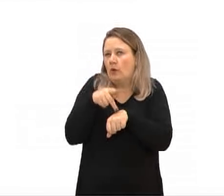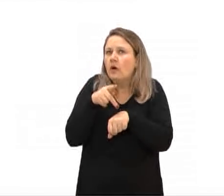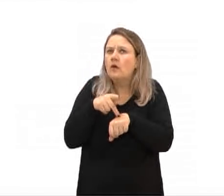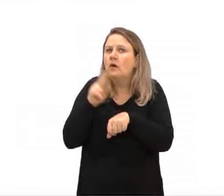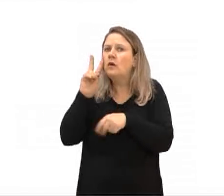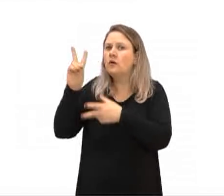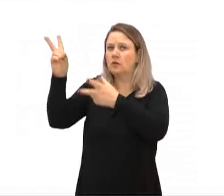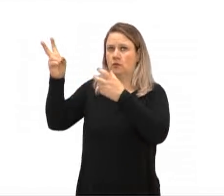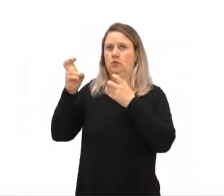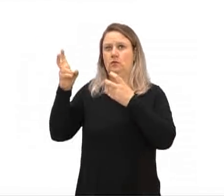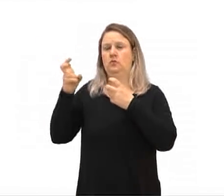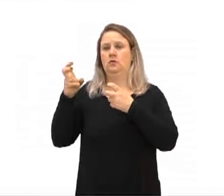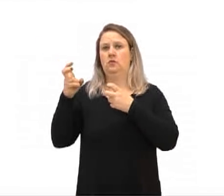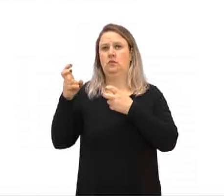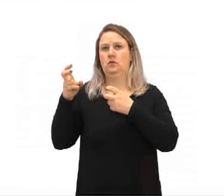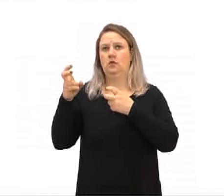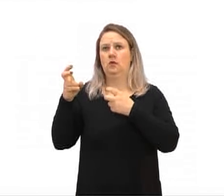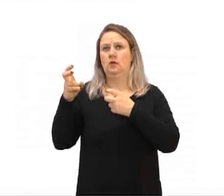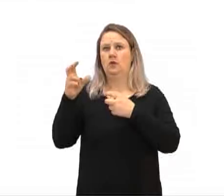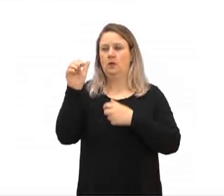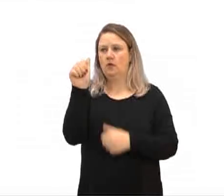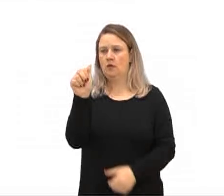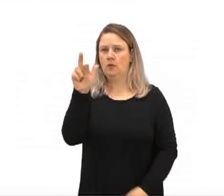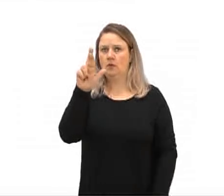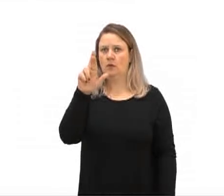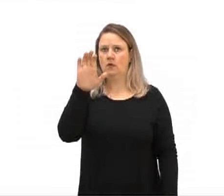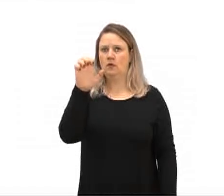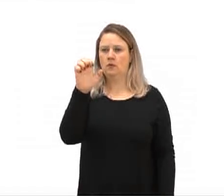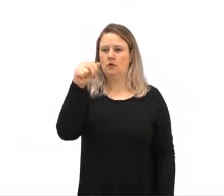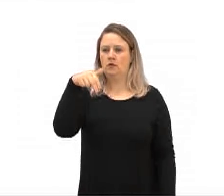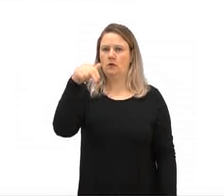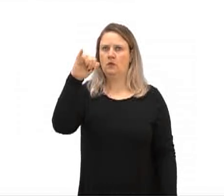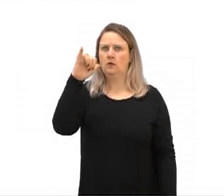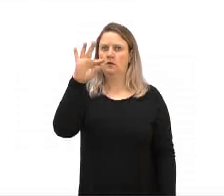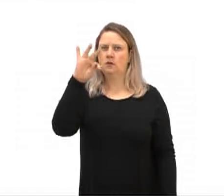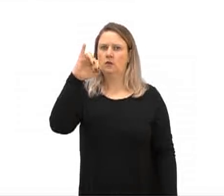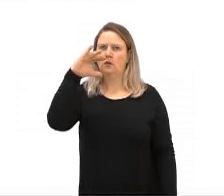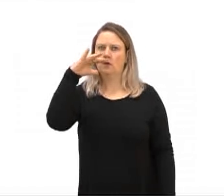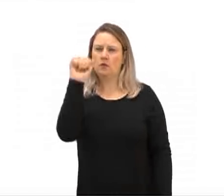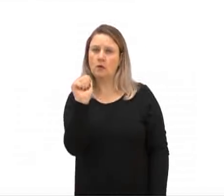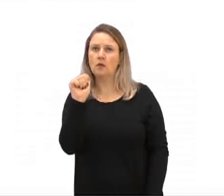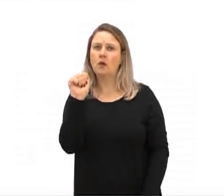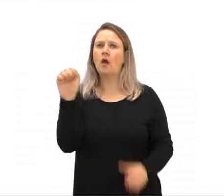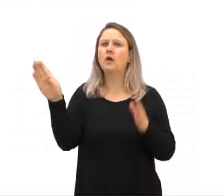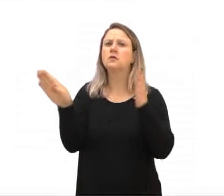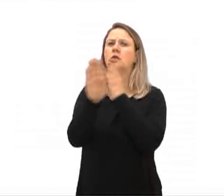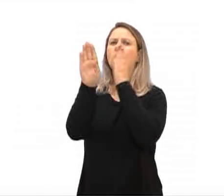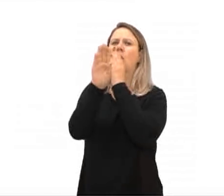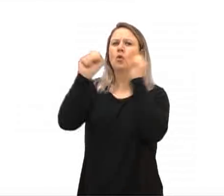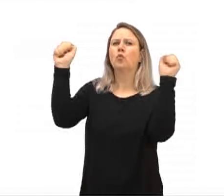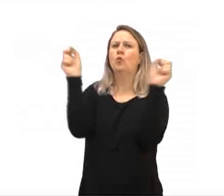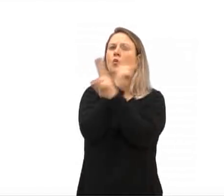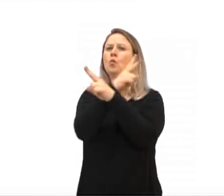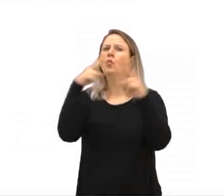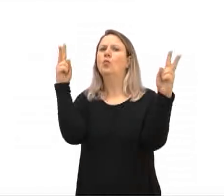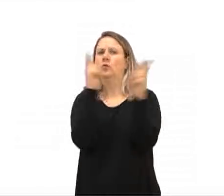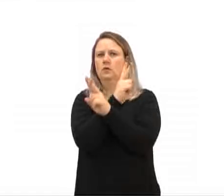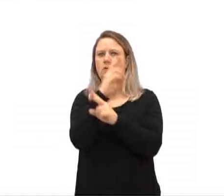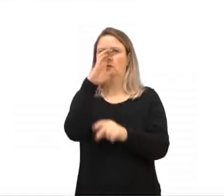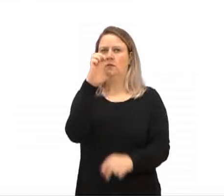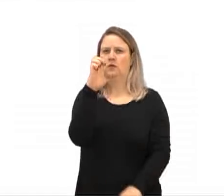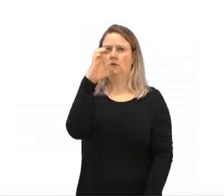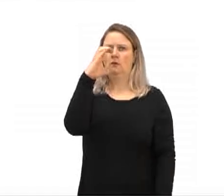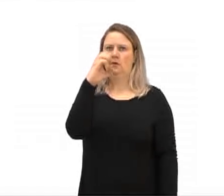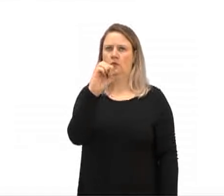rocha dessas formações é a rocha arenítica e ela é muito desgastada pela ação do vento, então erosão eólica.